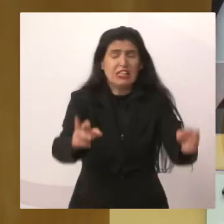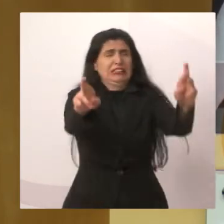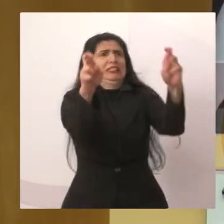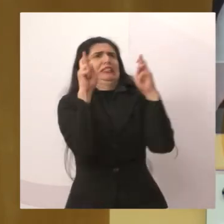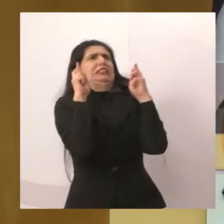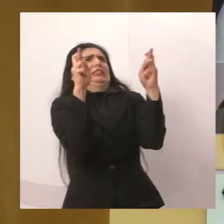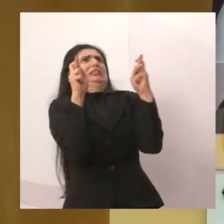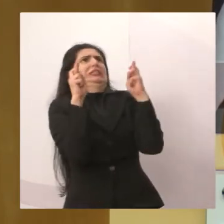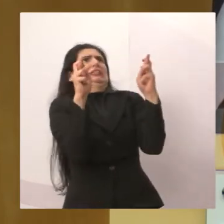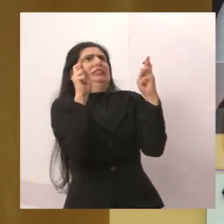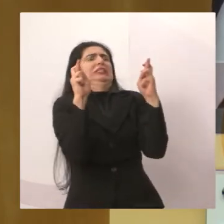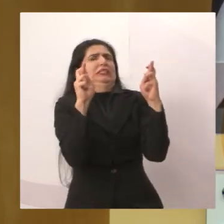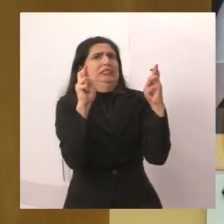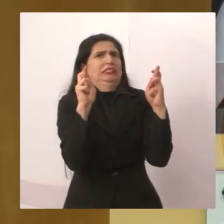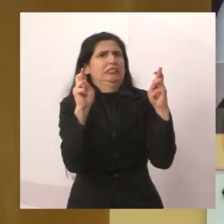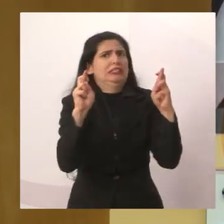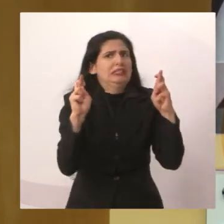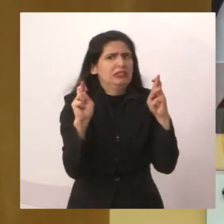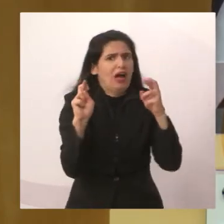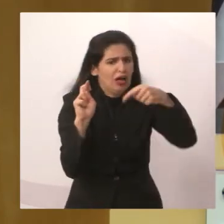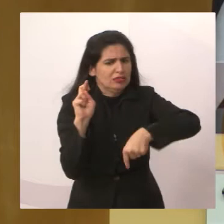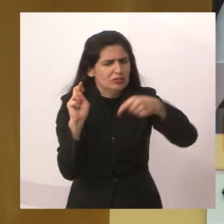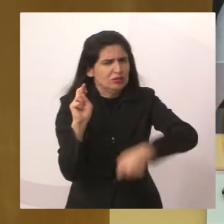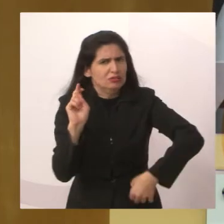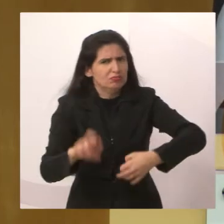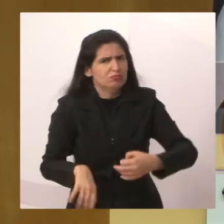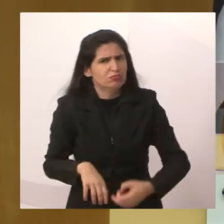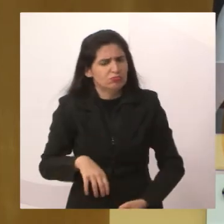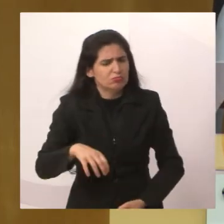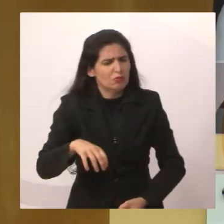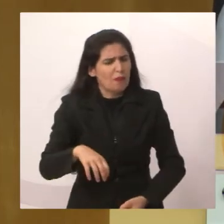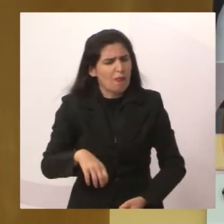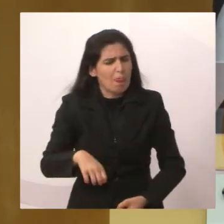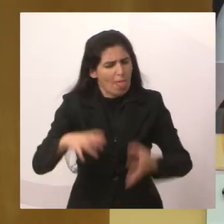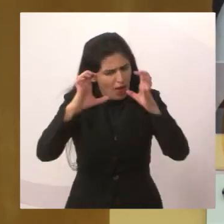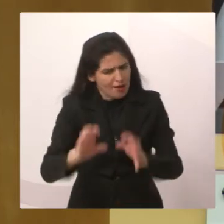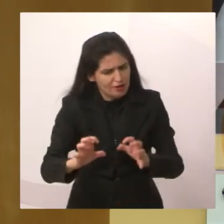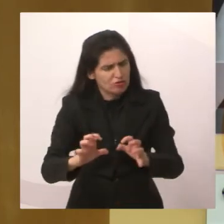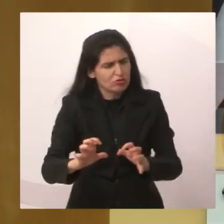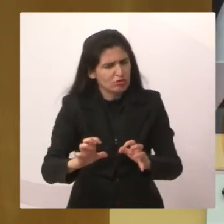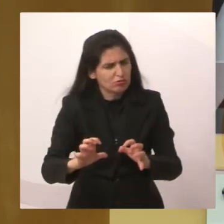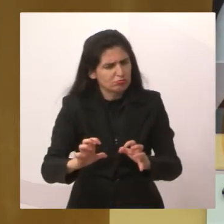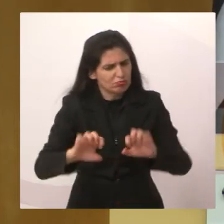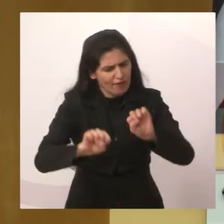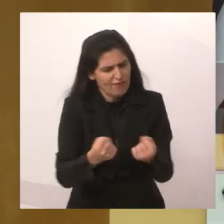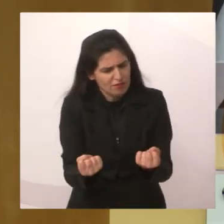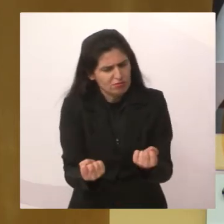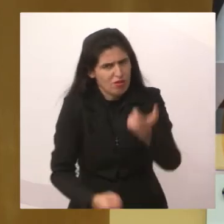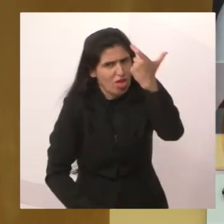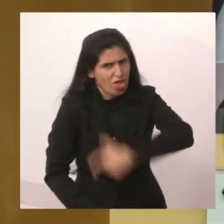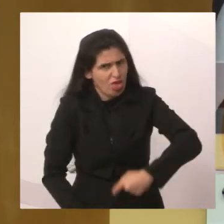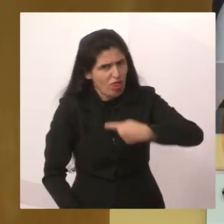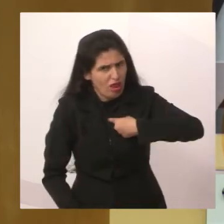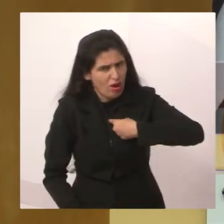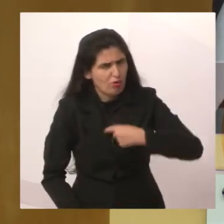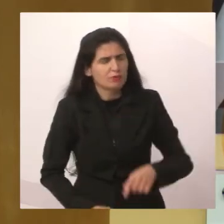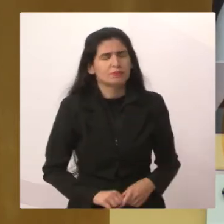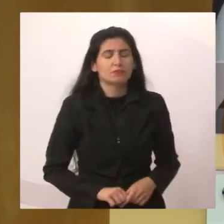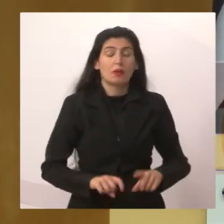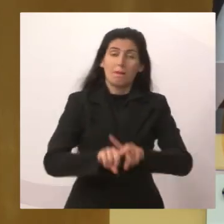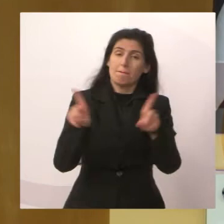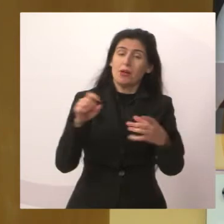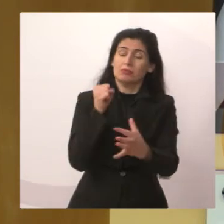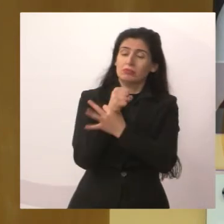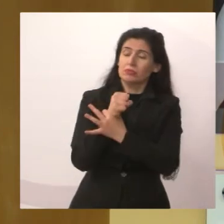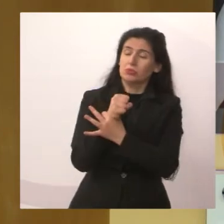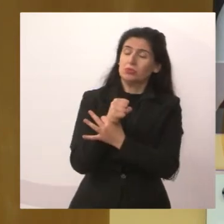use a coerência, e acredito nisso. Tá? Então, eu fico muito seguro com relação ao trabalho que eu tenho